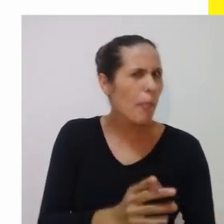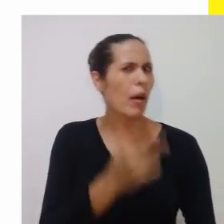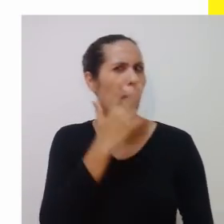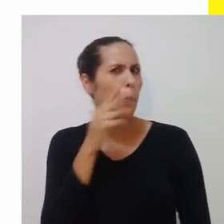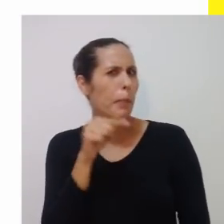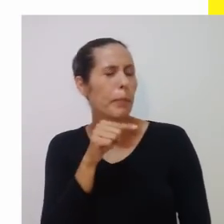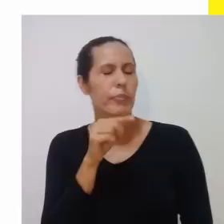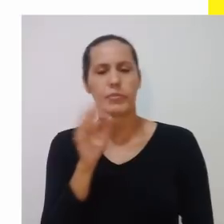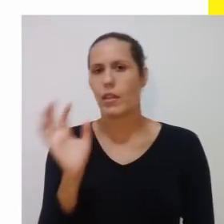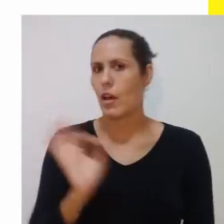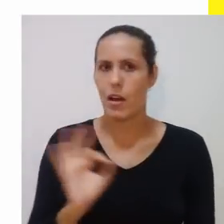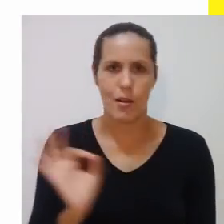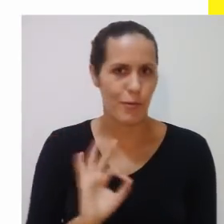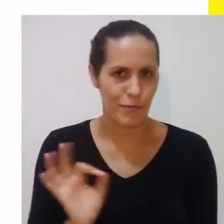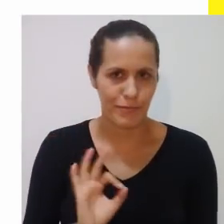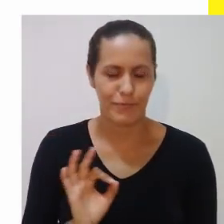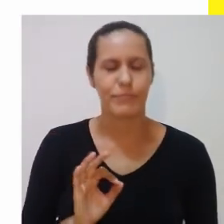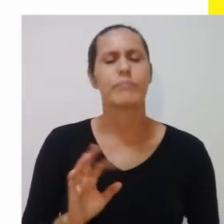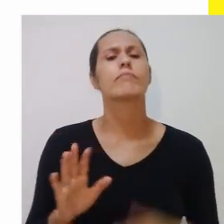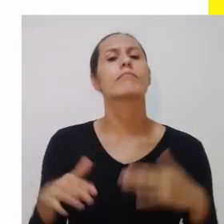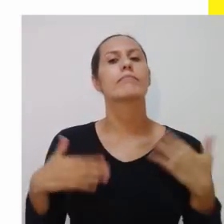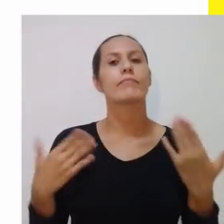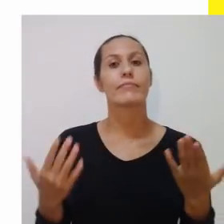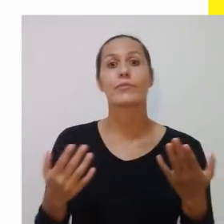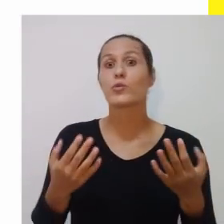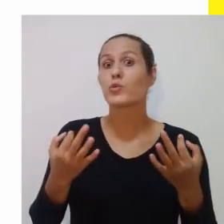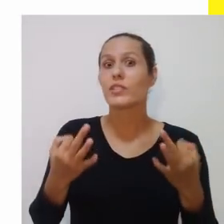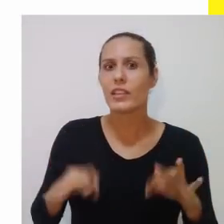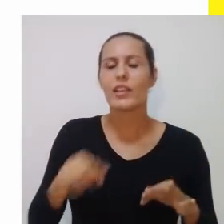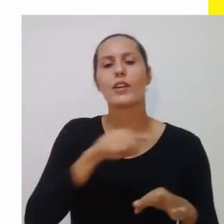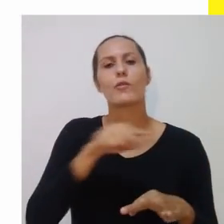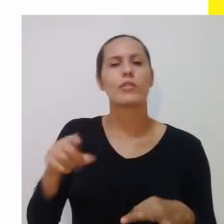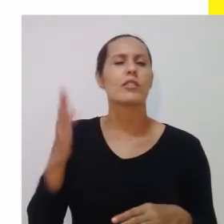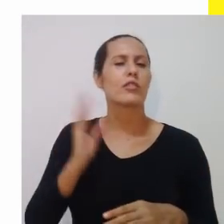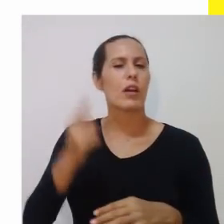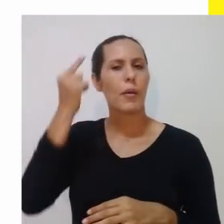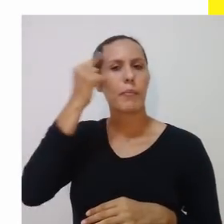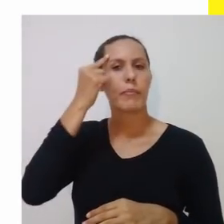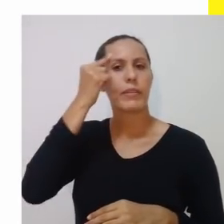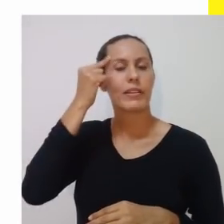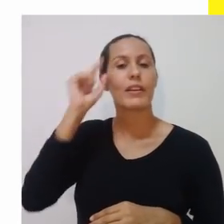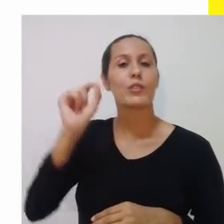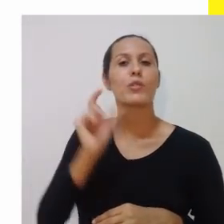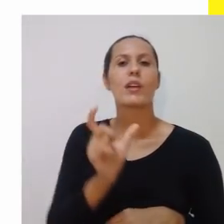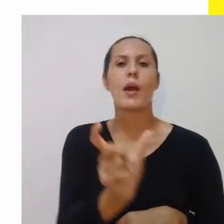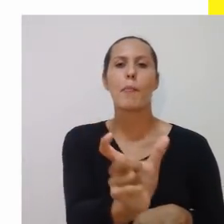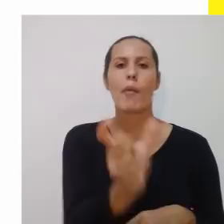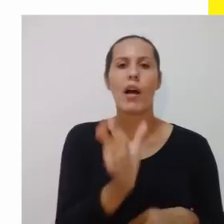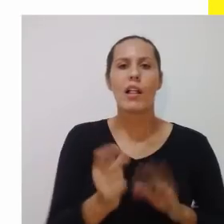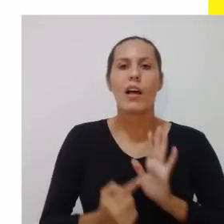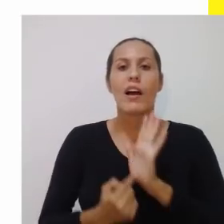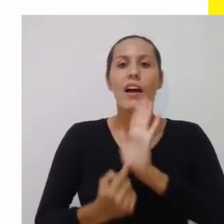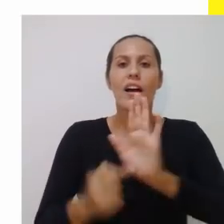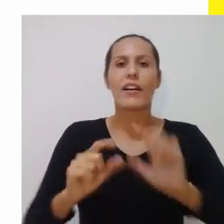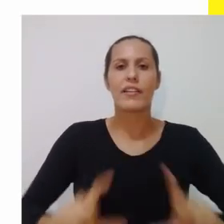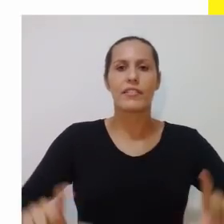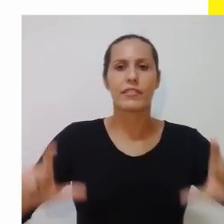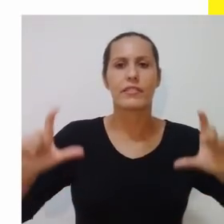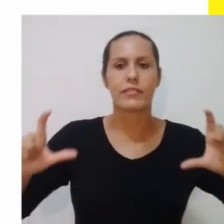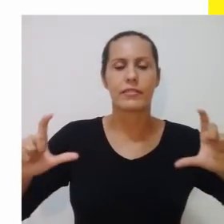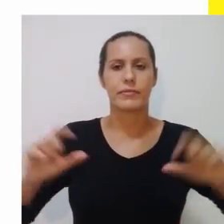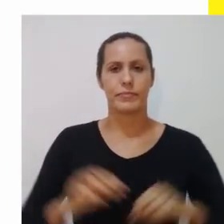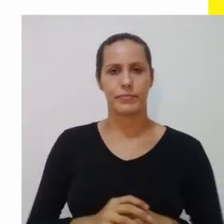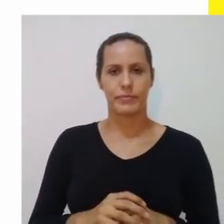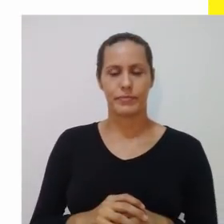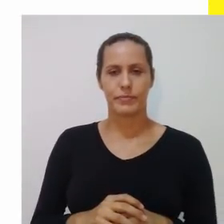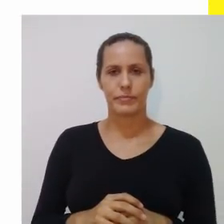Será que é cinema? Não, também não. E com certeza vocês devem ter pensado nessa palavra que vai aparecer na tela agora,